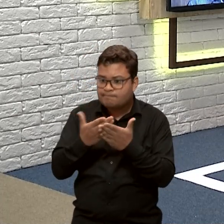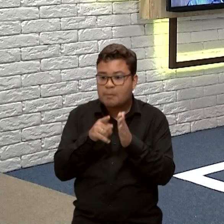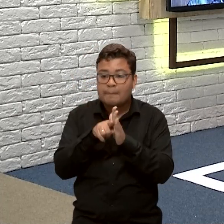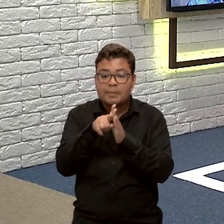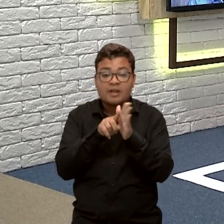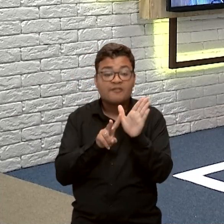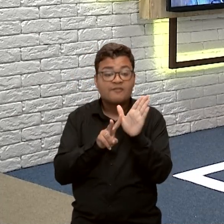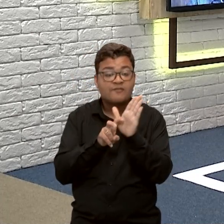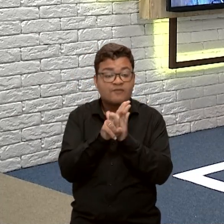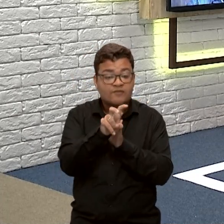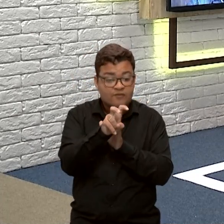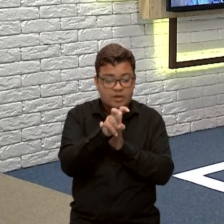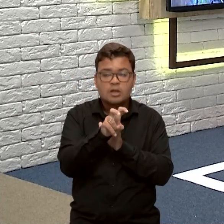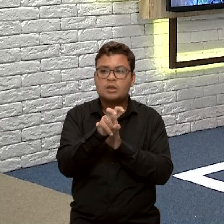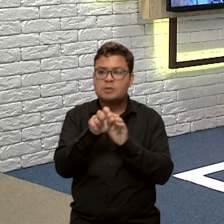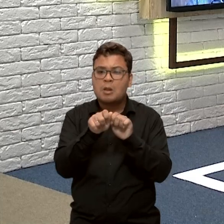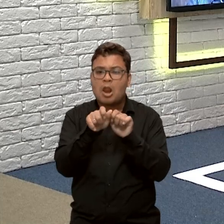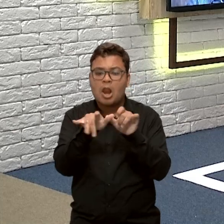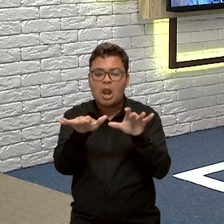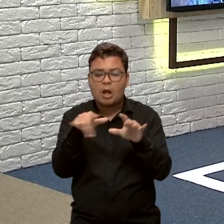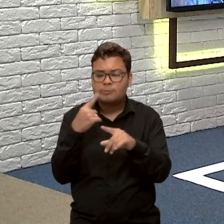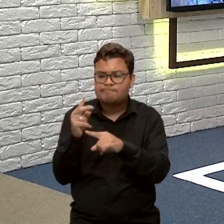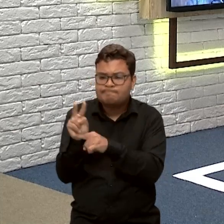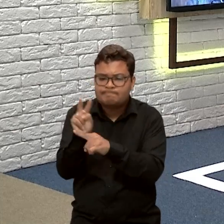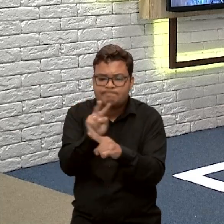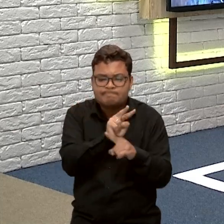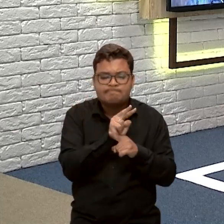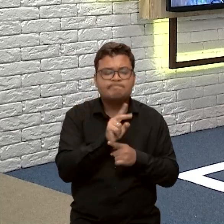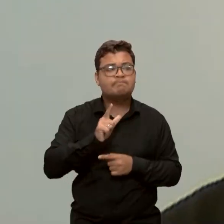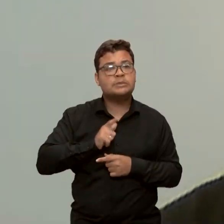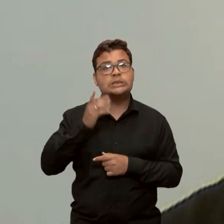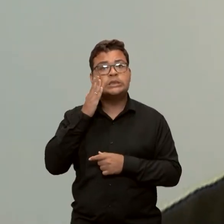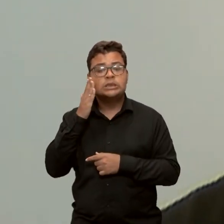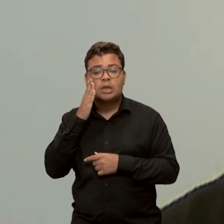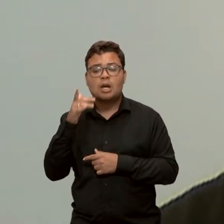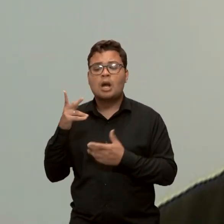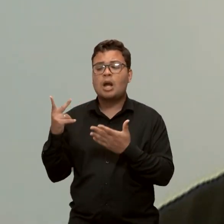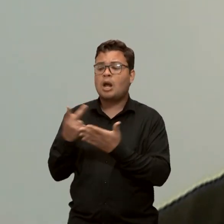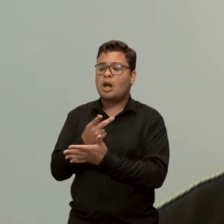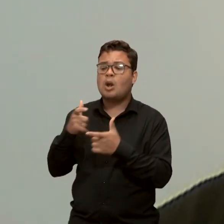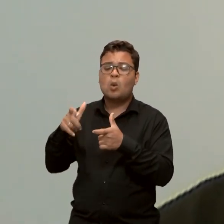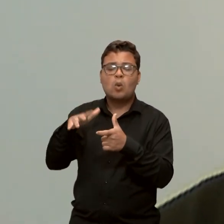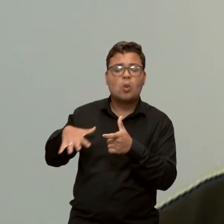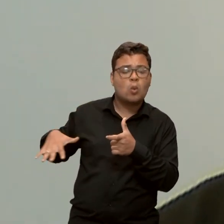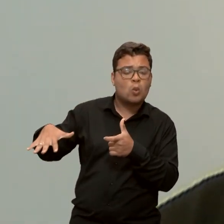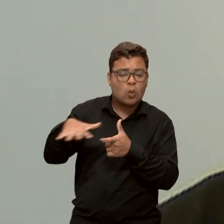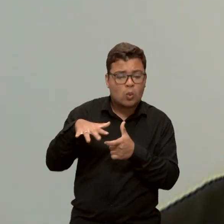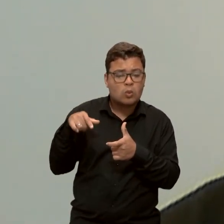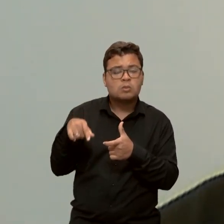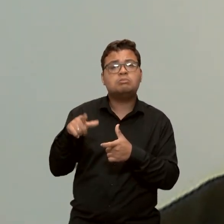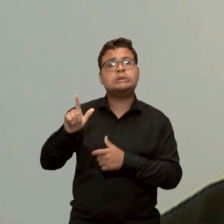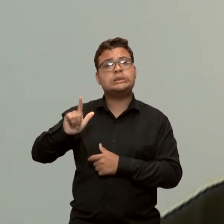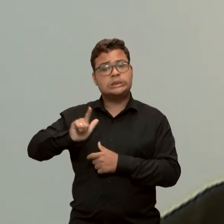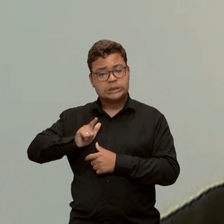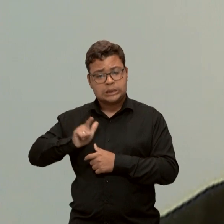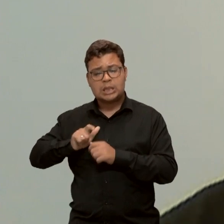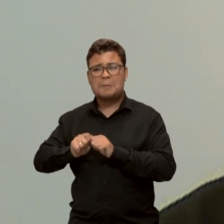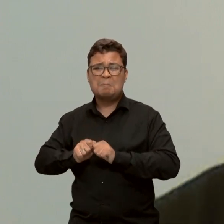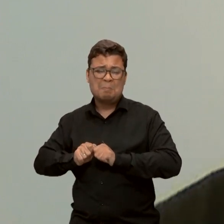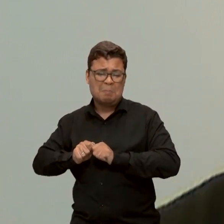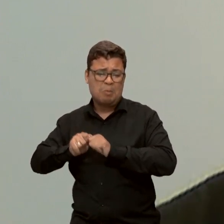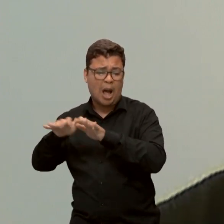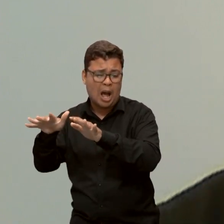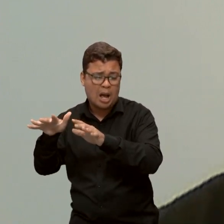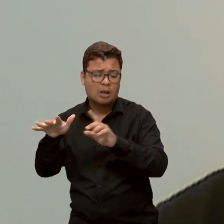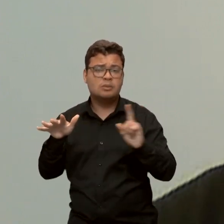Tudo isso para a gente identificar as áreas de risco, as áreas onde a probabilidade de transmissão é muito